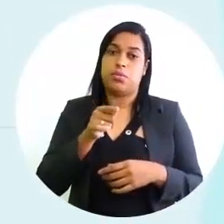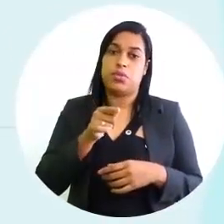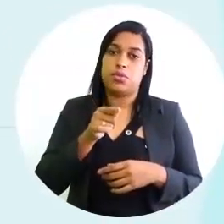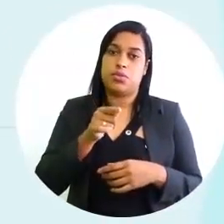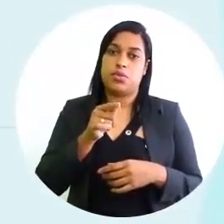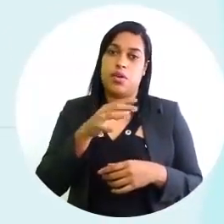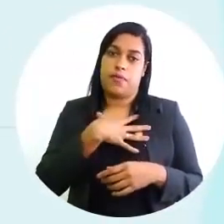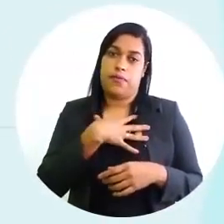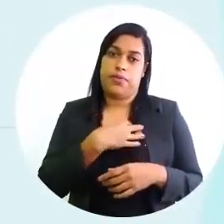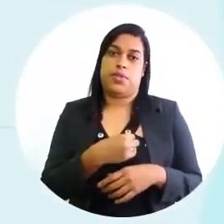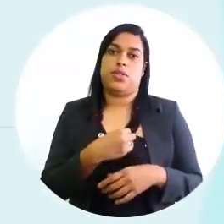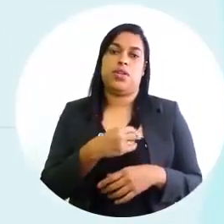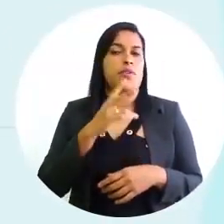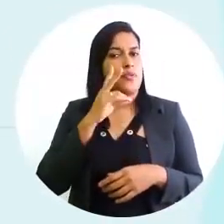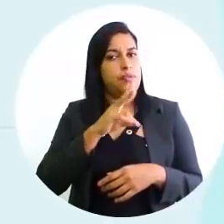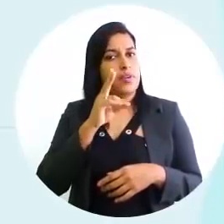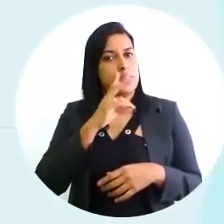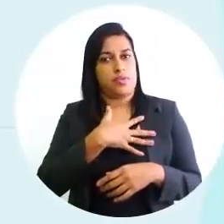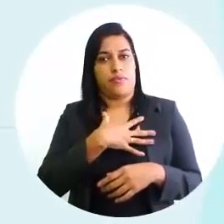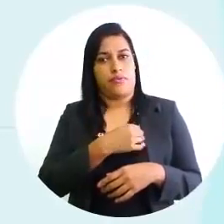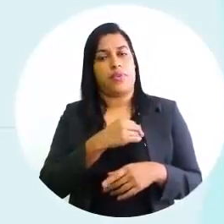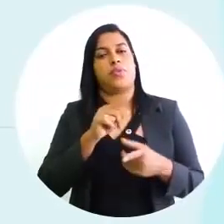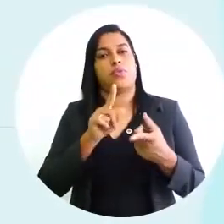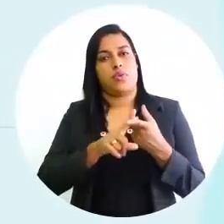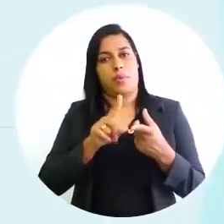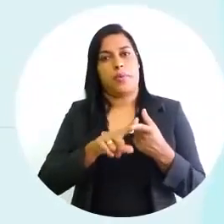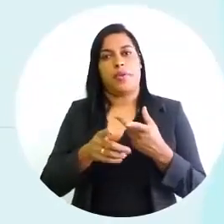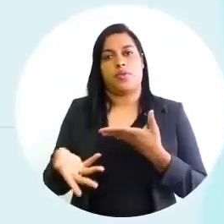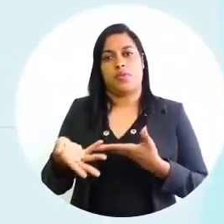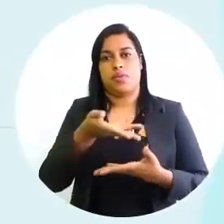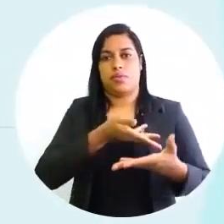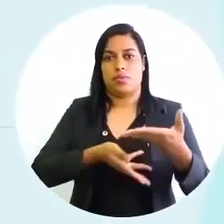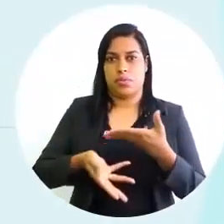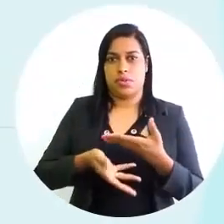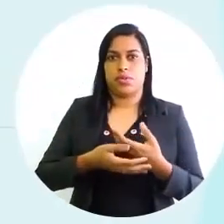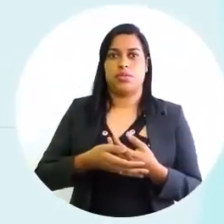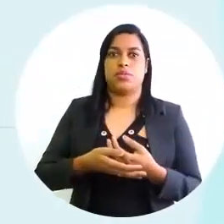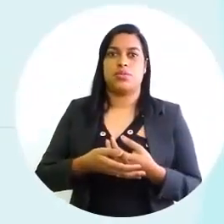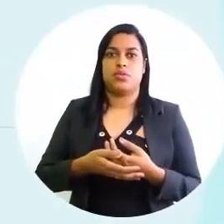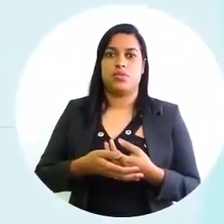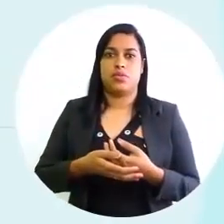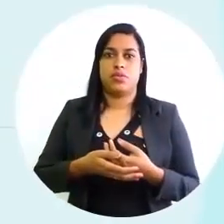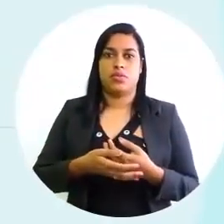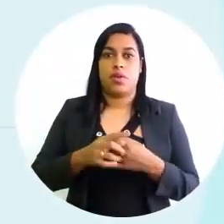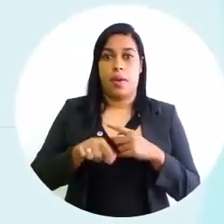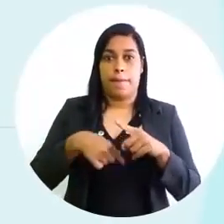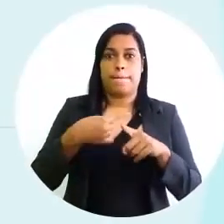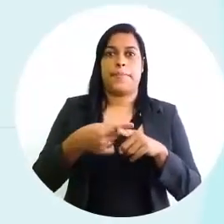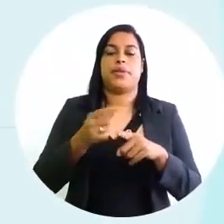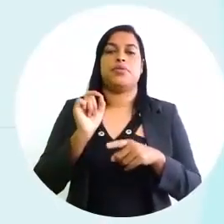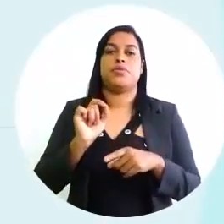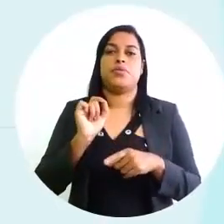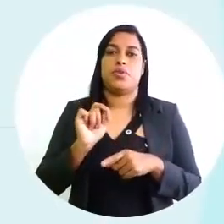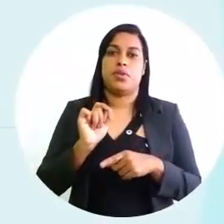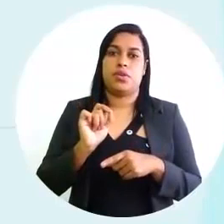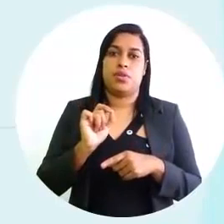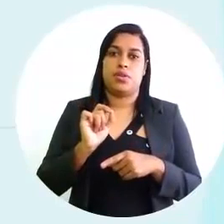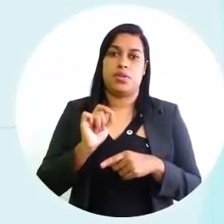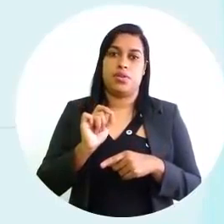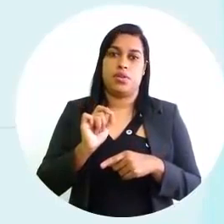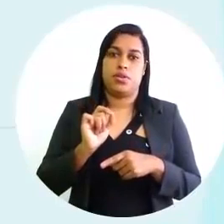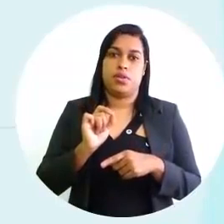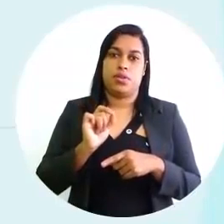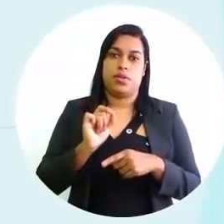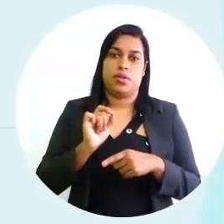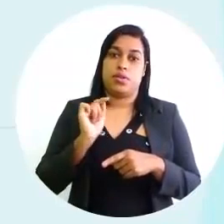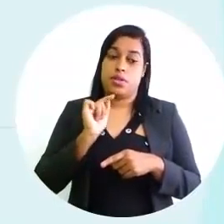que é filha. Veja só que filha tem também os relacionamentos. Então, além de considerar o